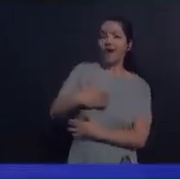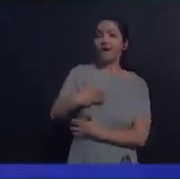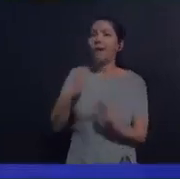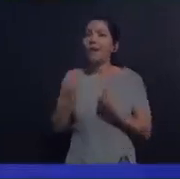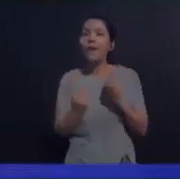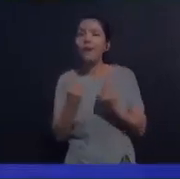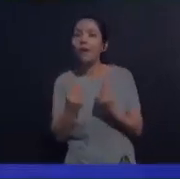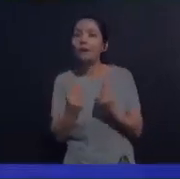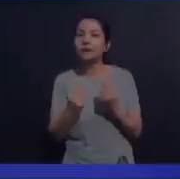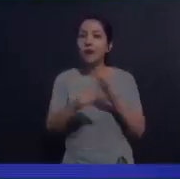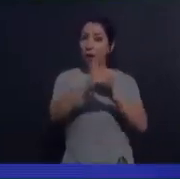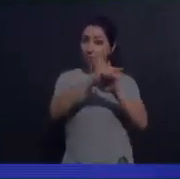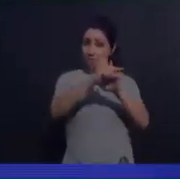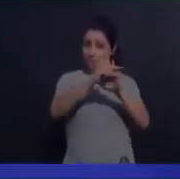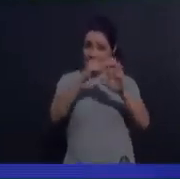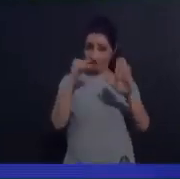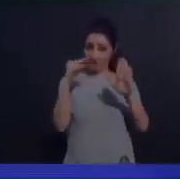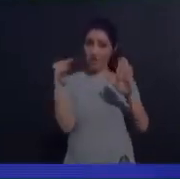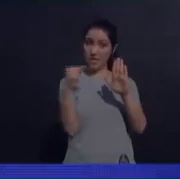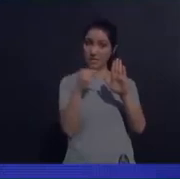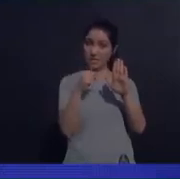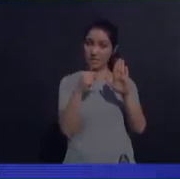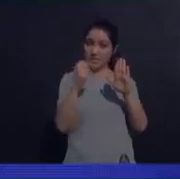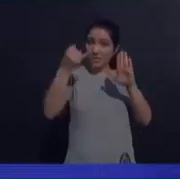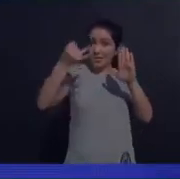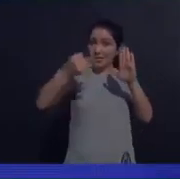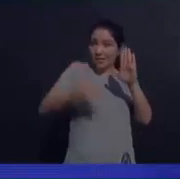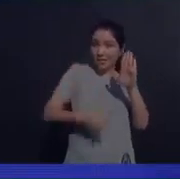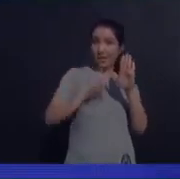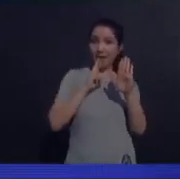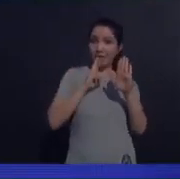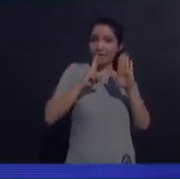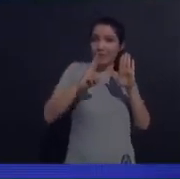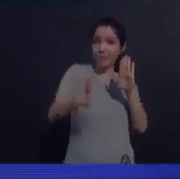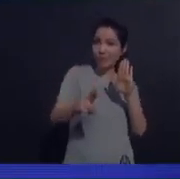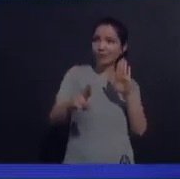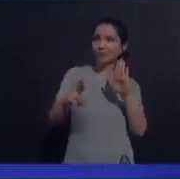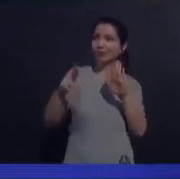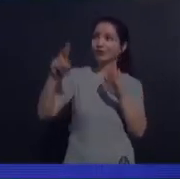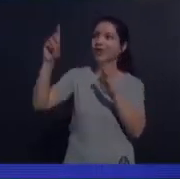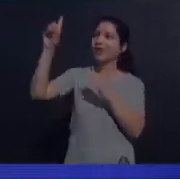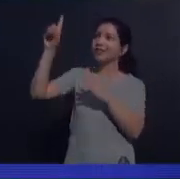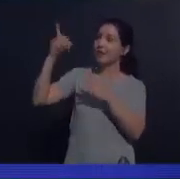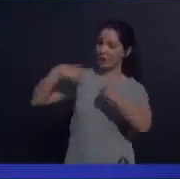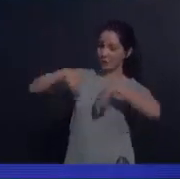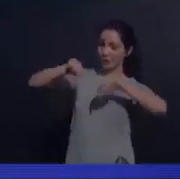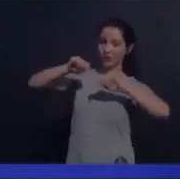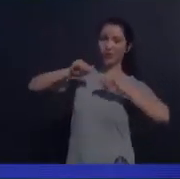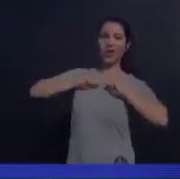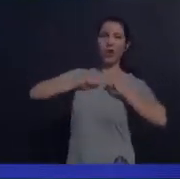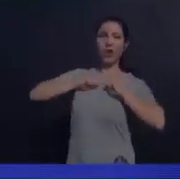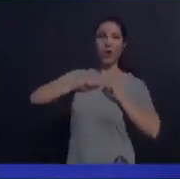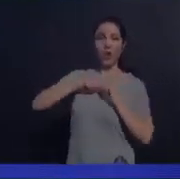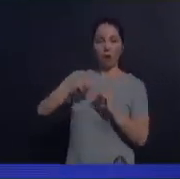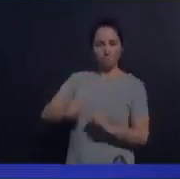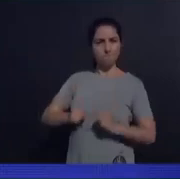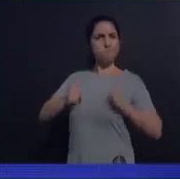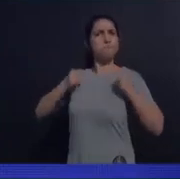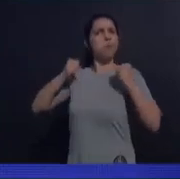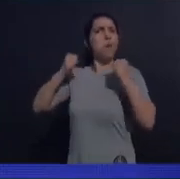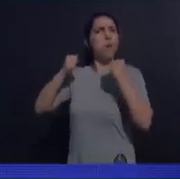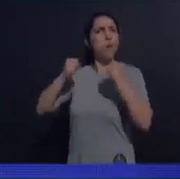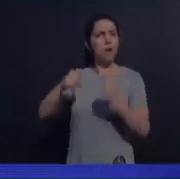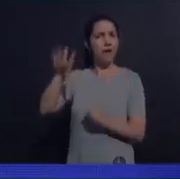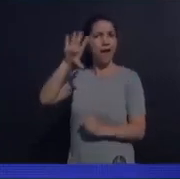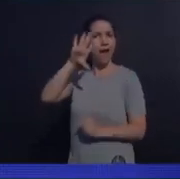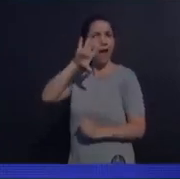está no próprio versículo que nós acabamos de ler, que diz: mas Deus nos deu espírito de poder, de amor e